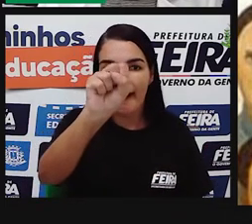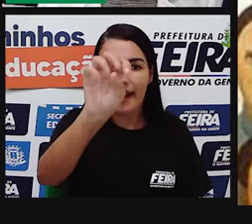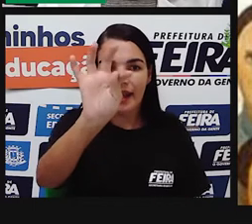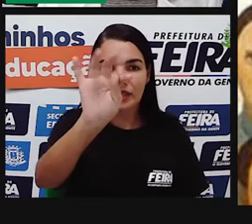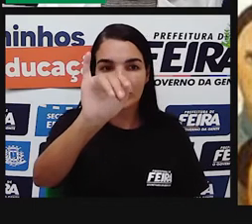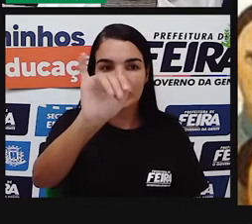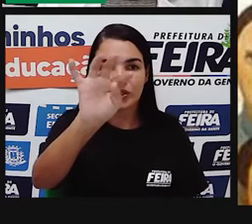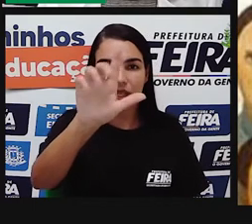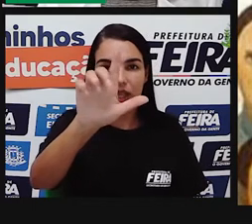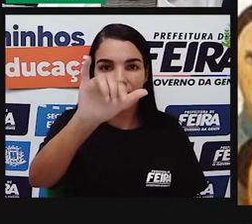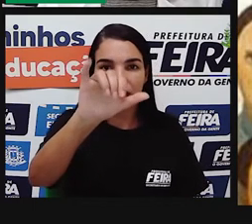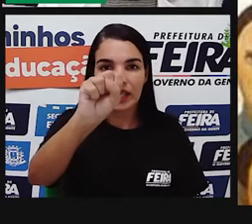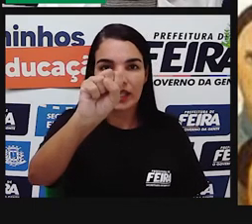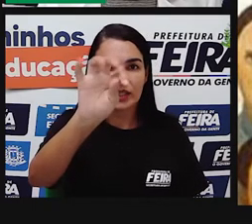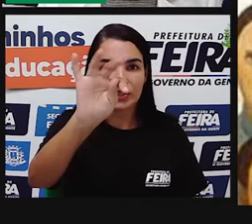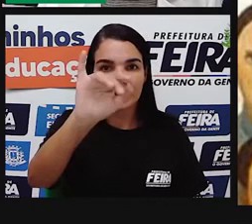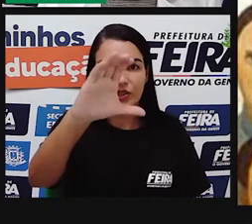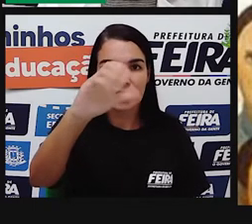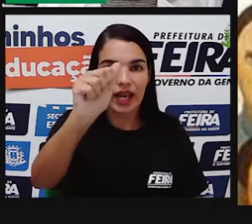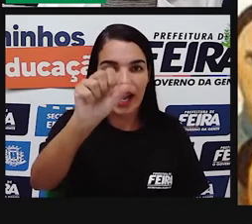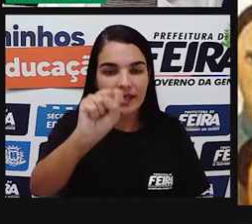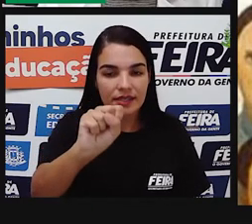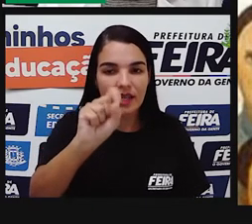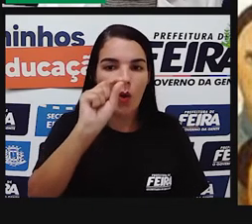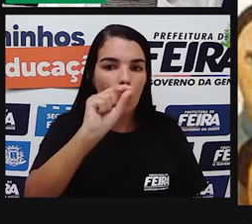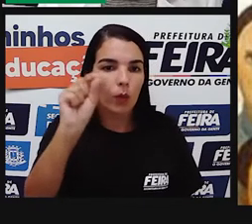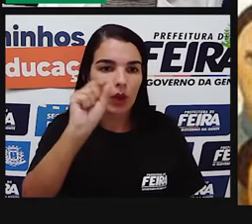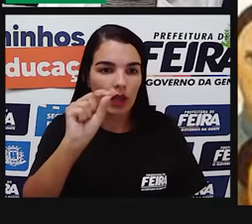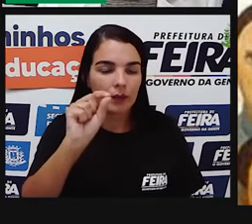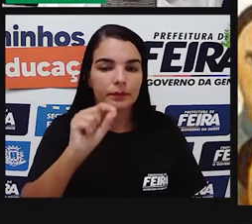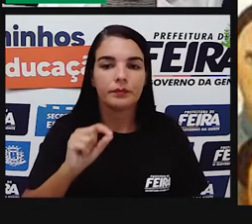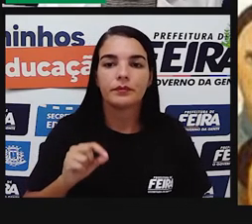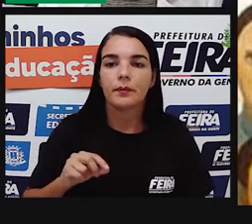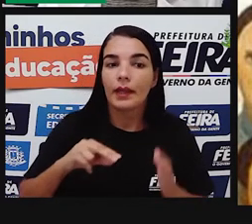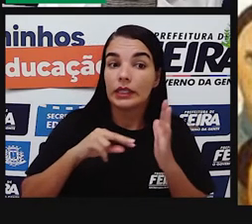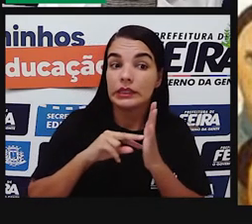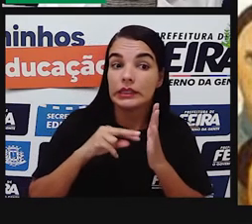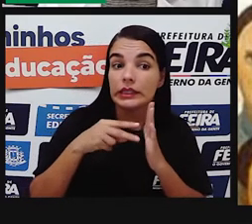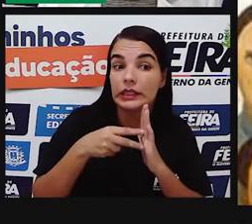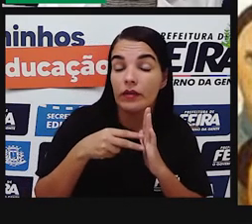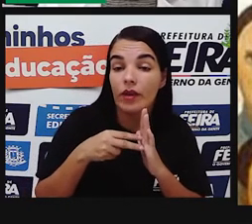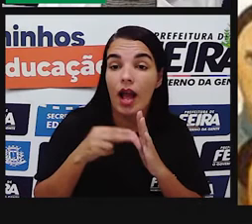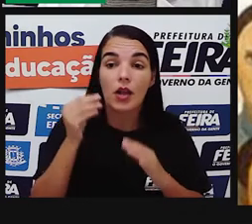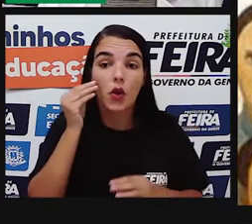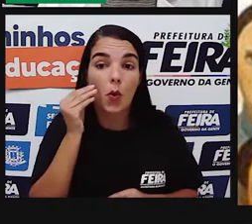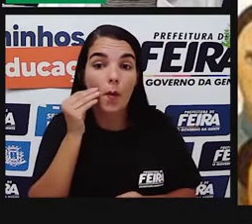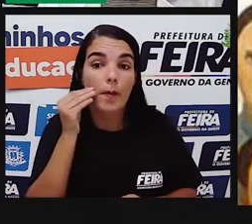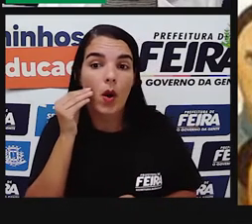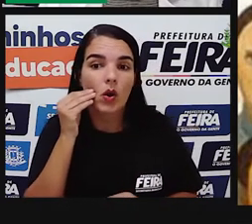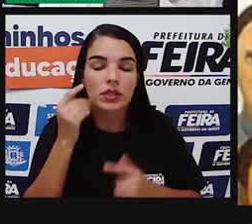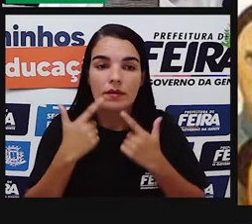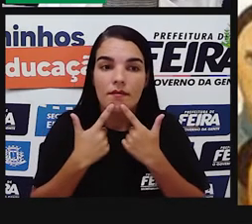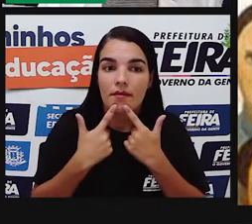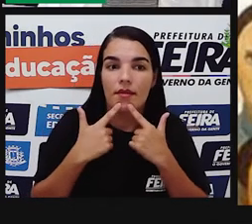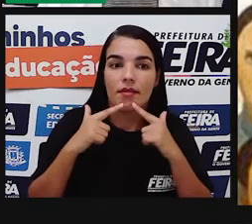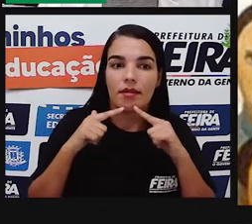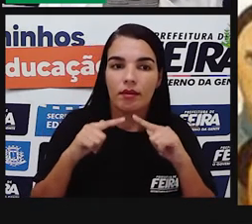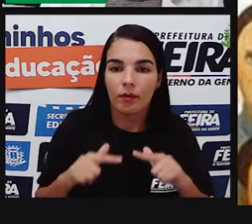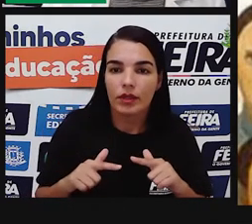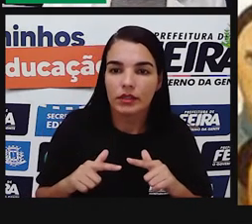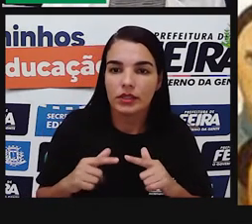surgem da adequação que o falante faz do seu nível de linguagem ao estilo exigido pelo texto ou pela